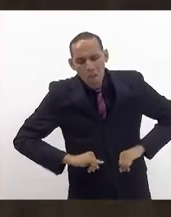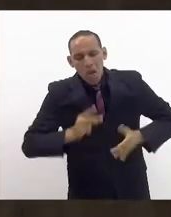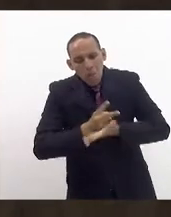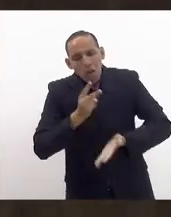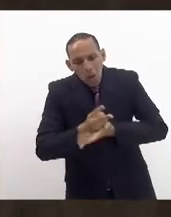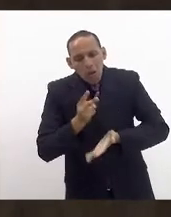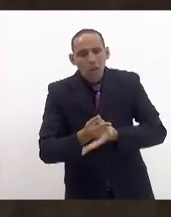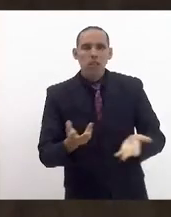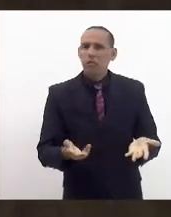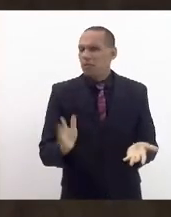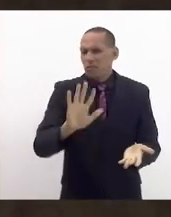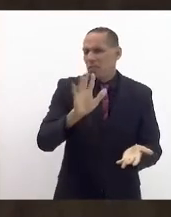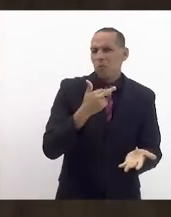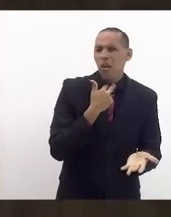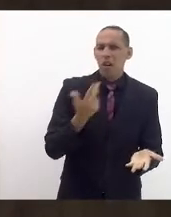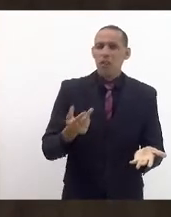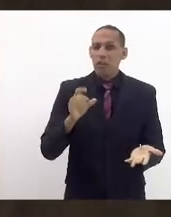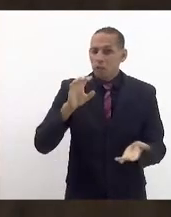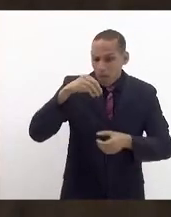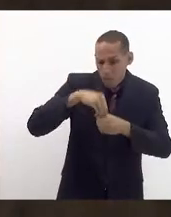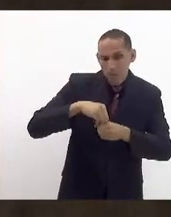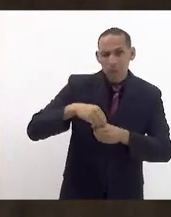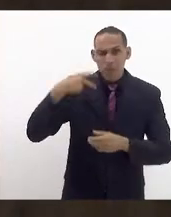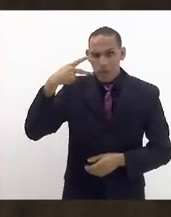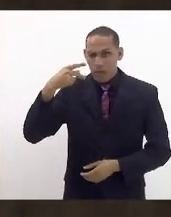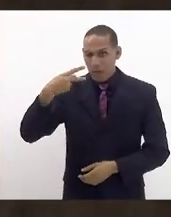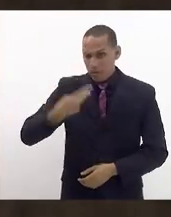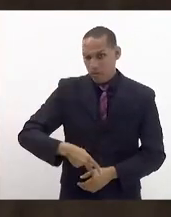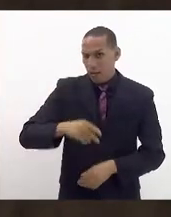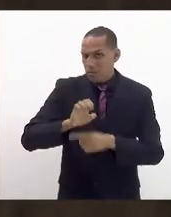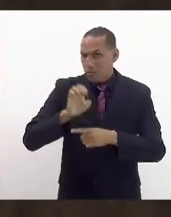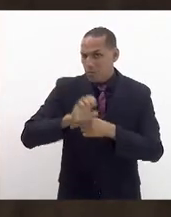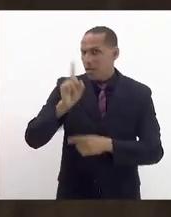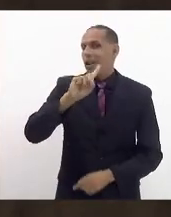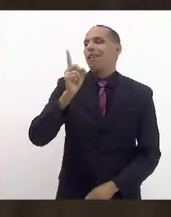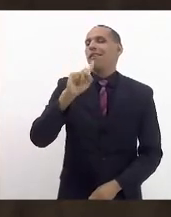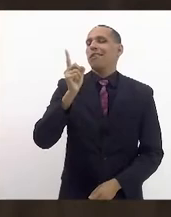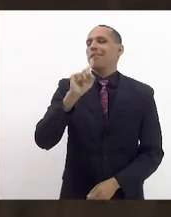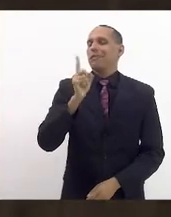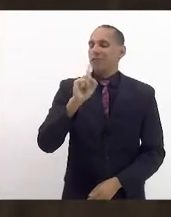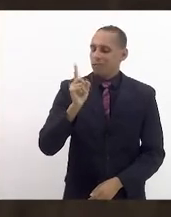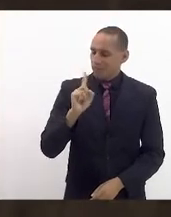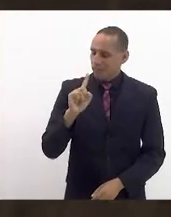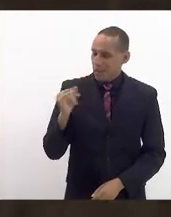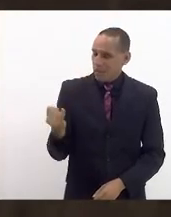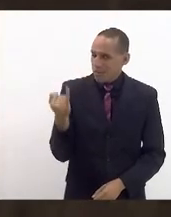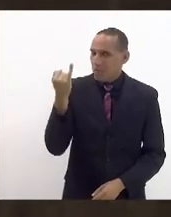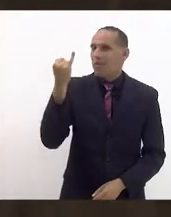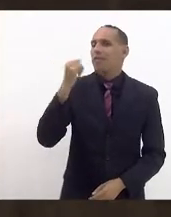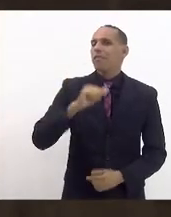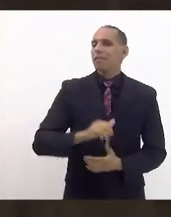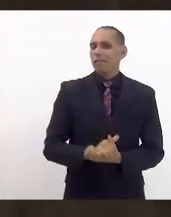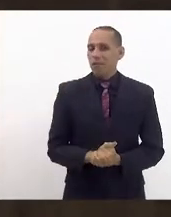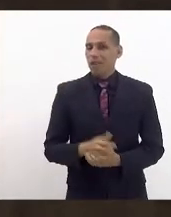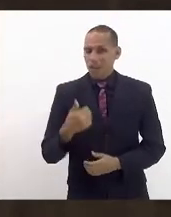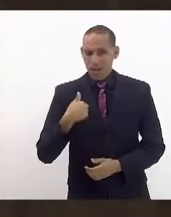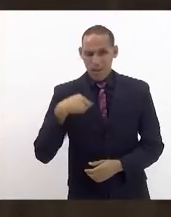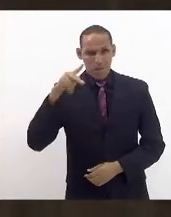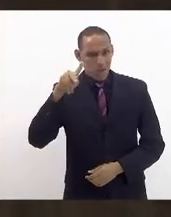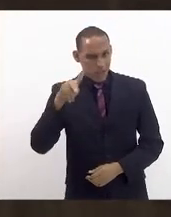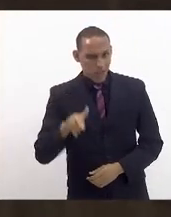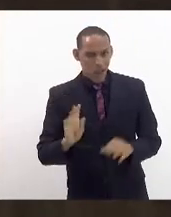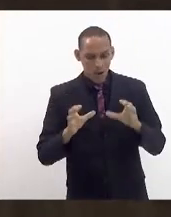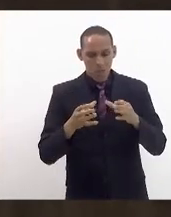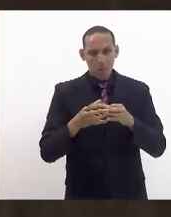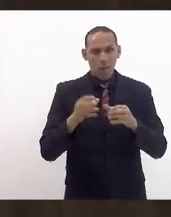é somente dentro do parlamento estadual. É importante frisar que eu, como presidente da